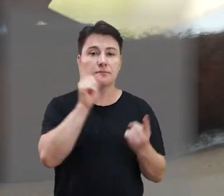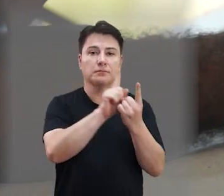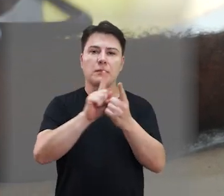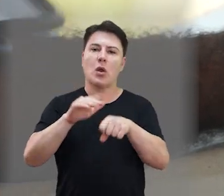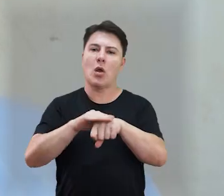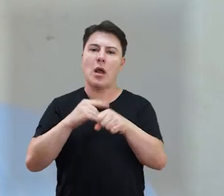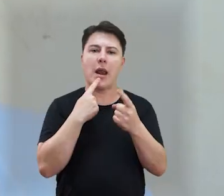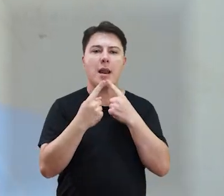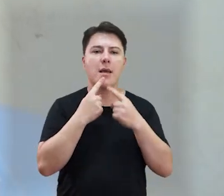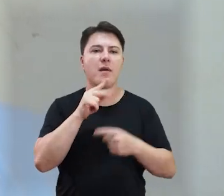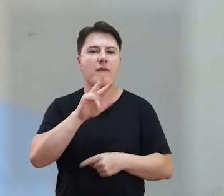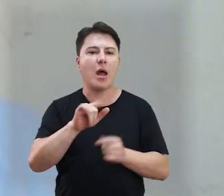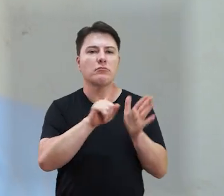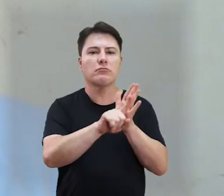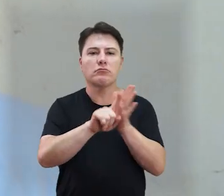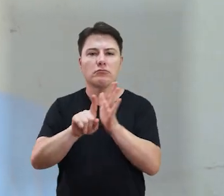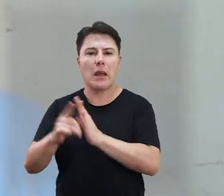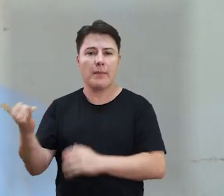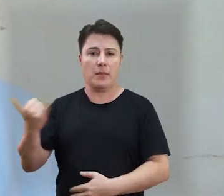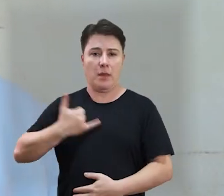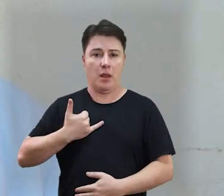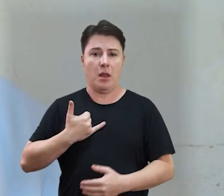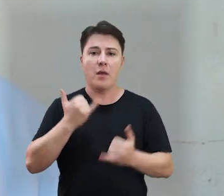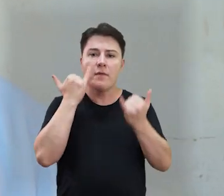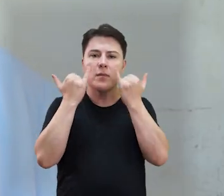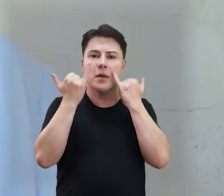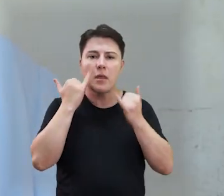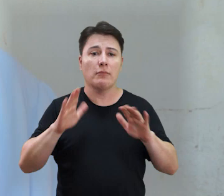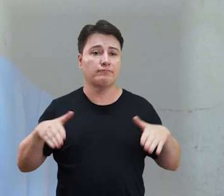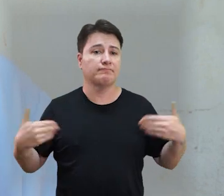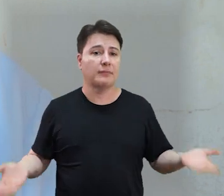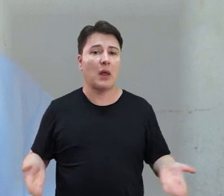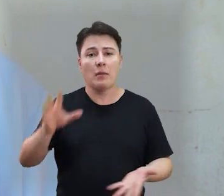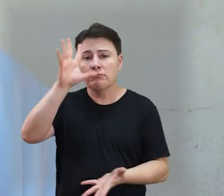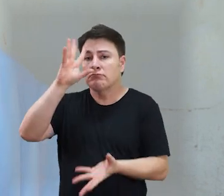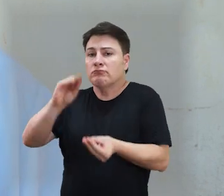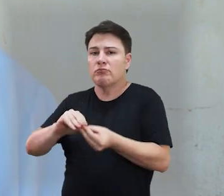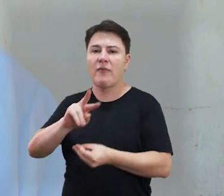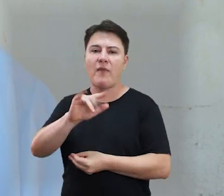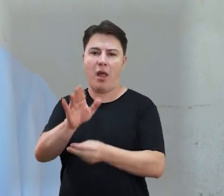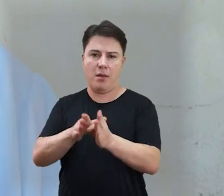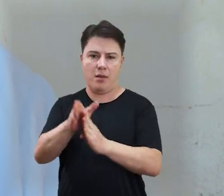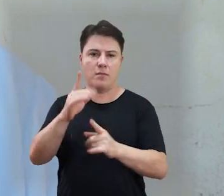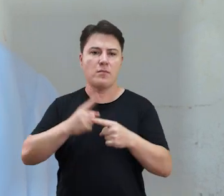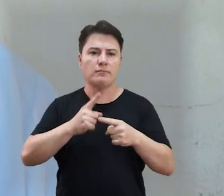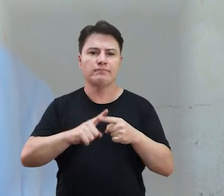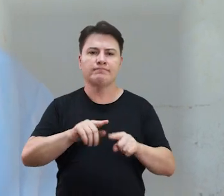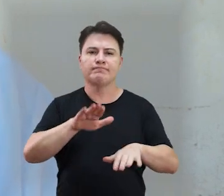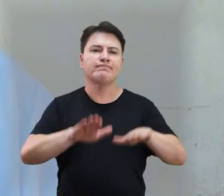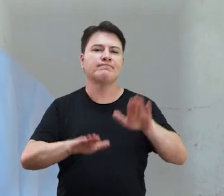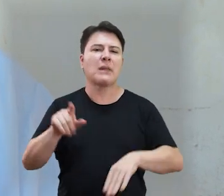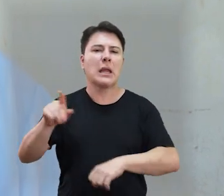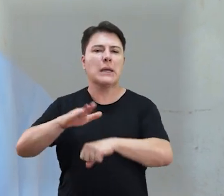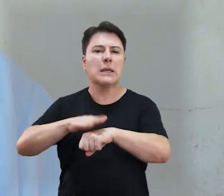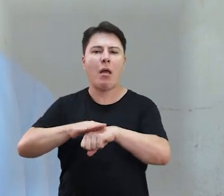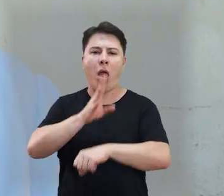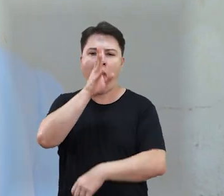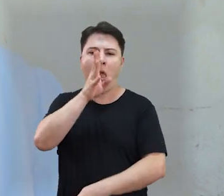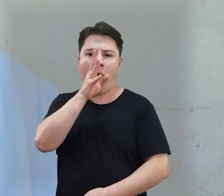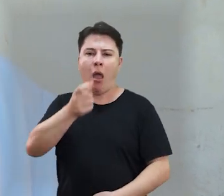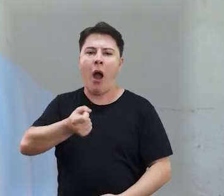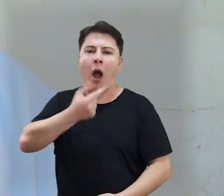a população é fundamental na formação saber conversar com o paciente saber tirar dele as